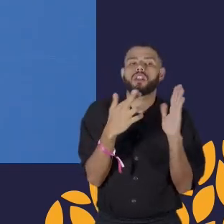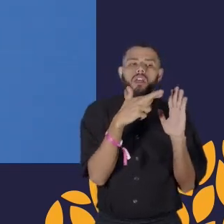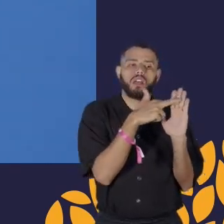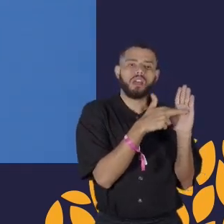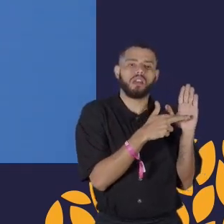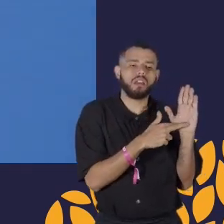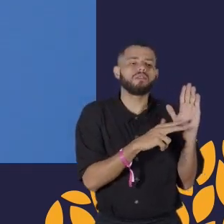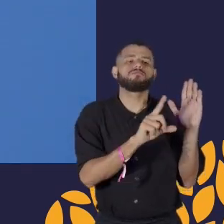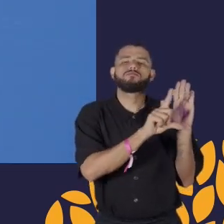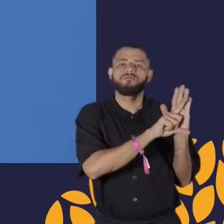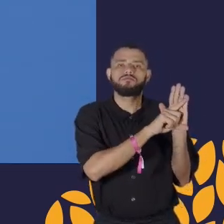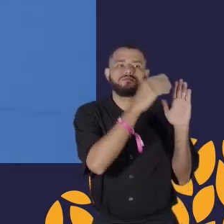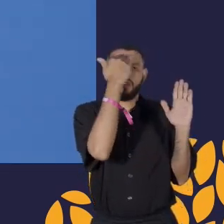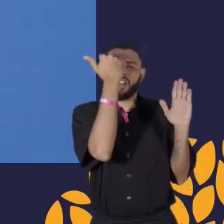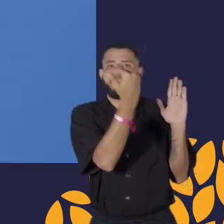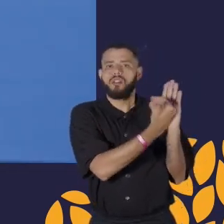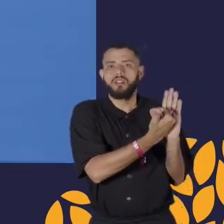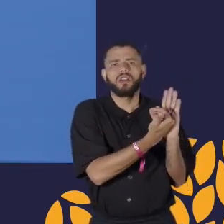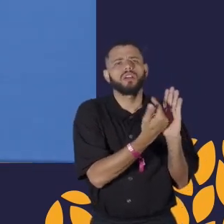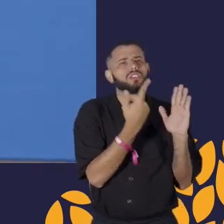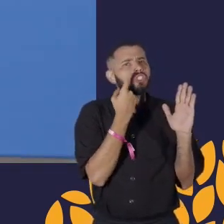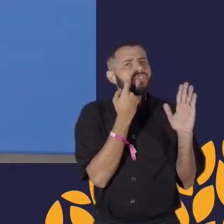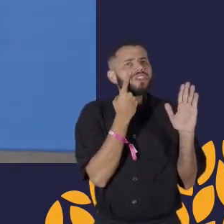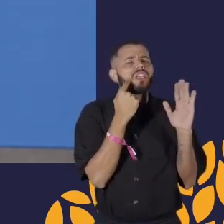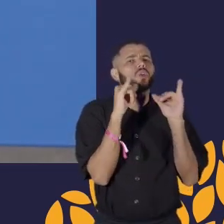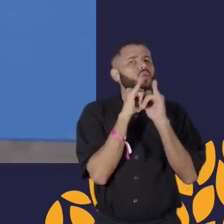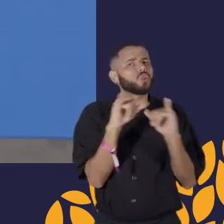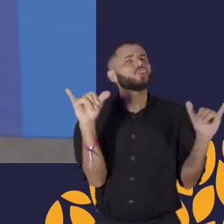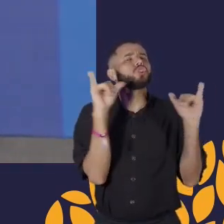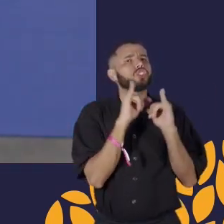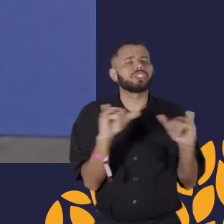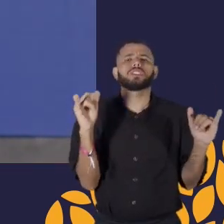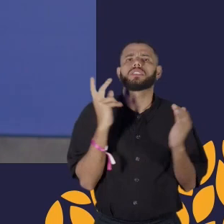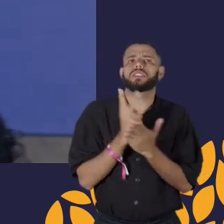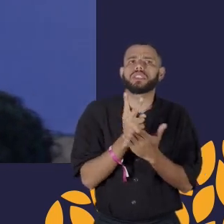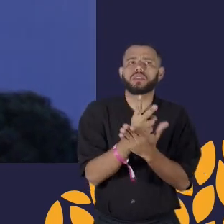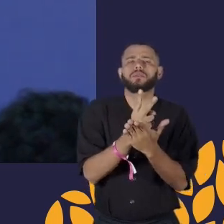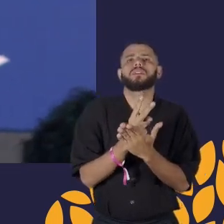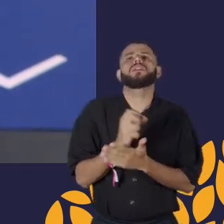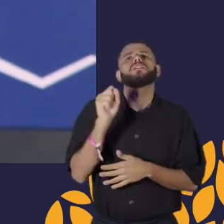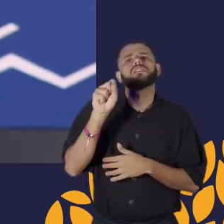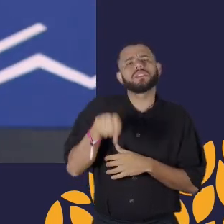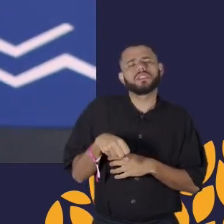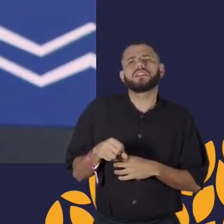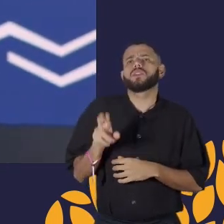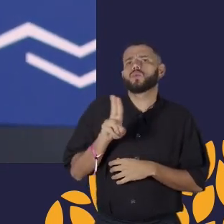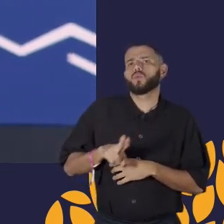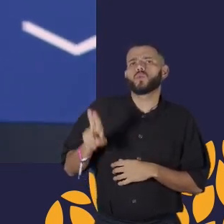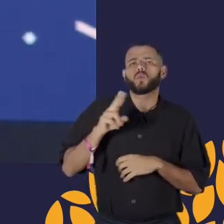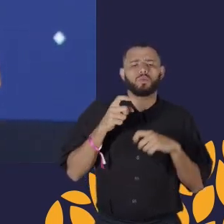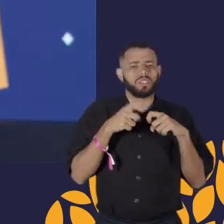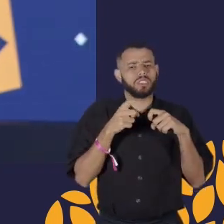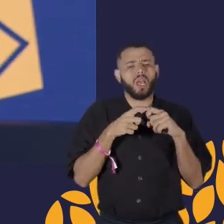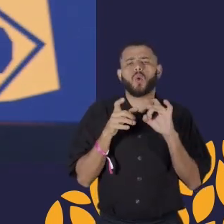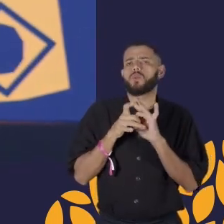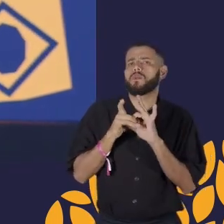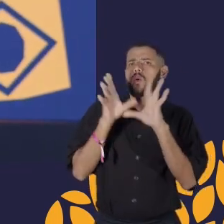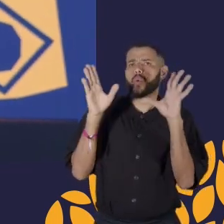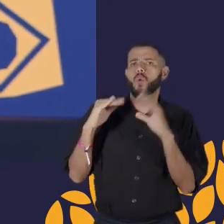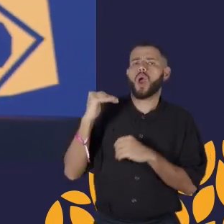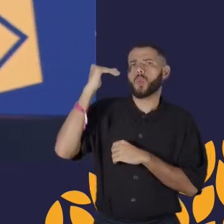a gente vê mensalmente notícias, vai regulamentar assim, liberou o uso medicinal, o uso adulto.